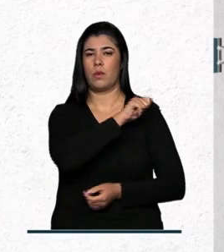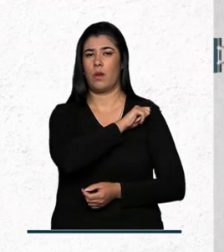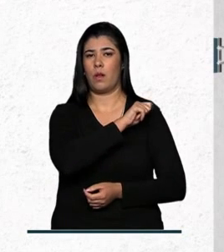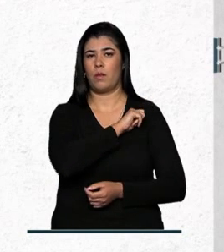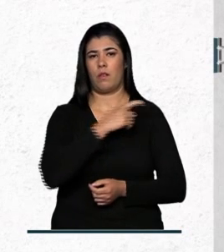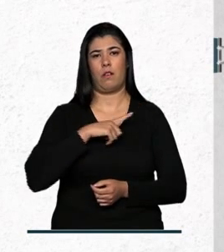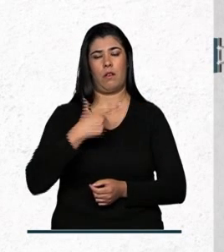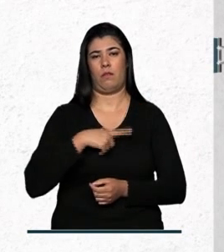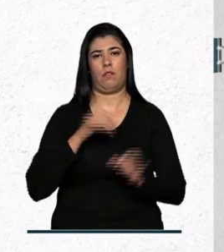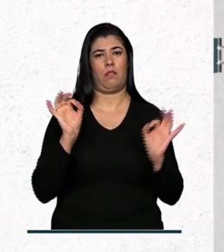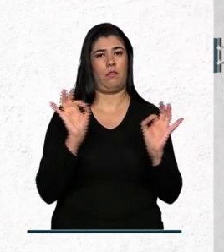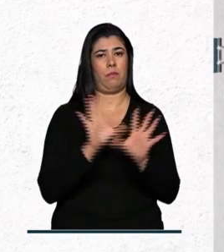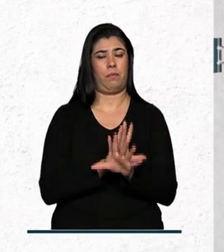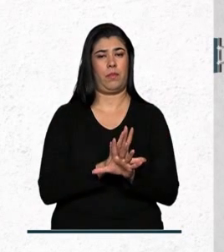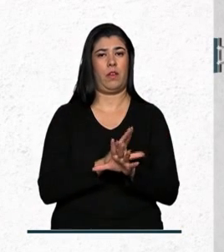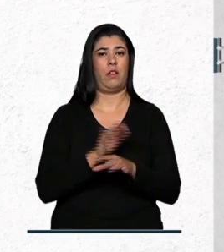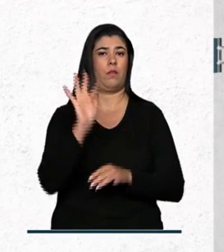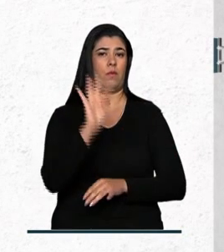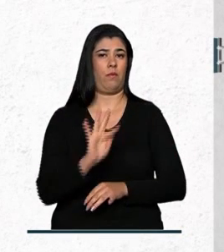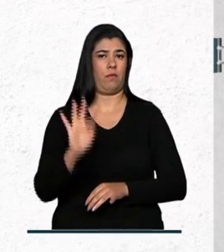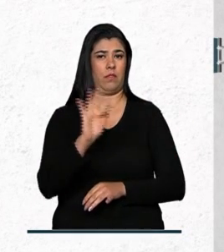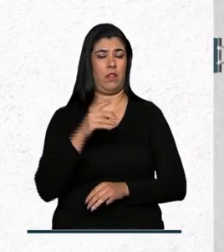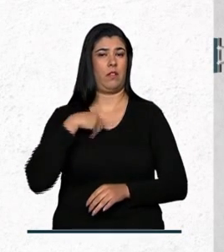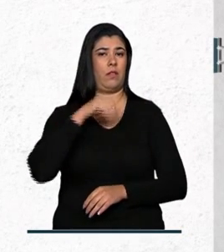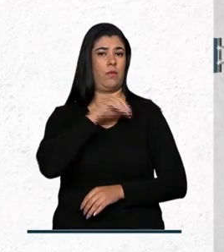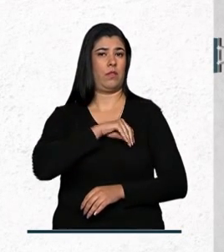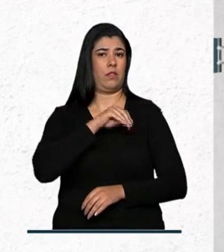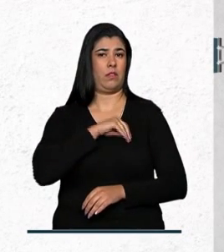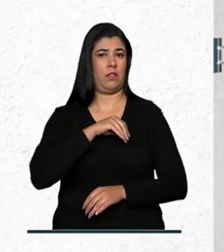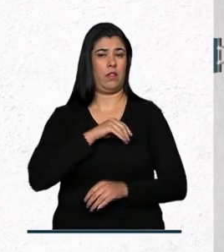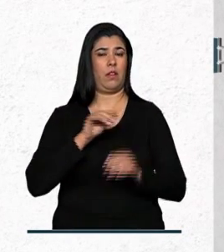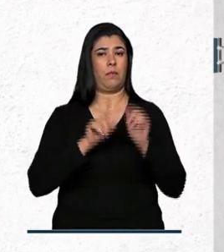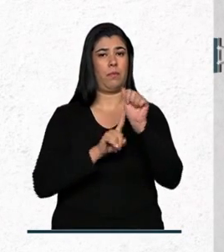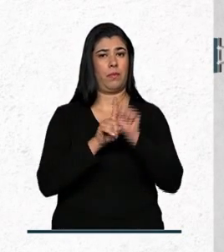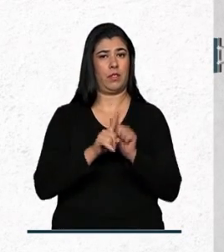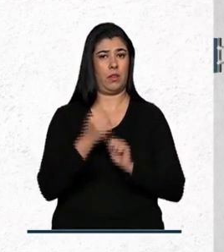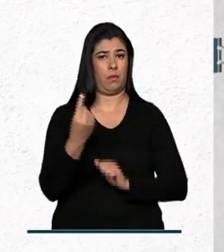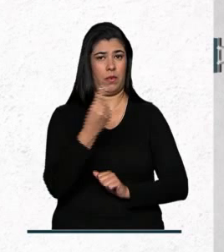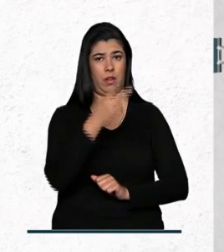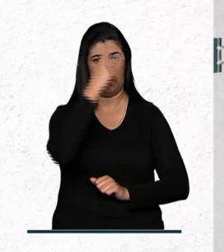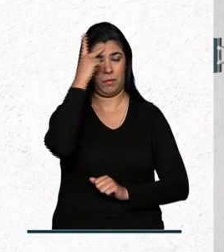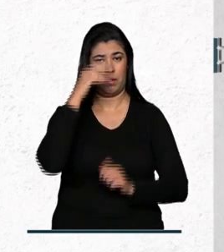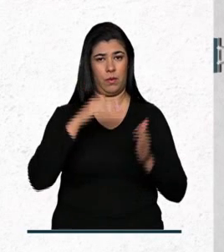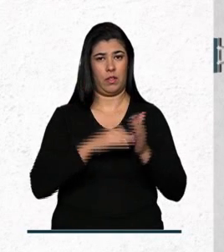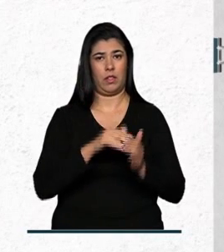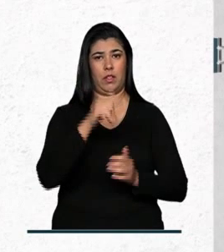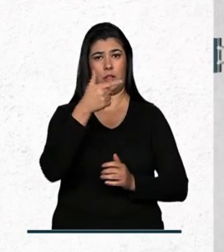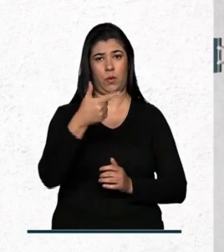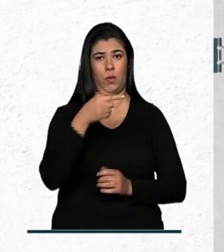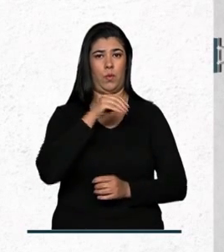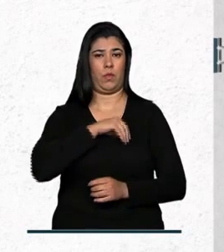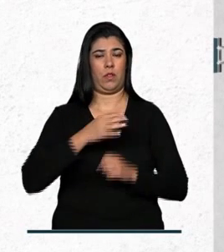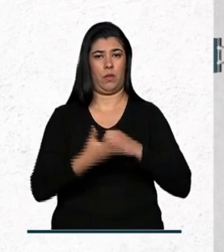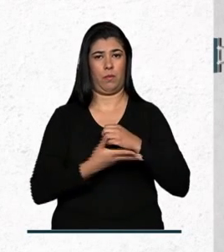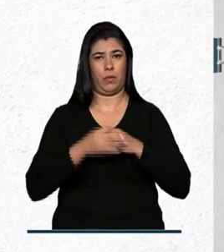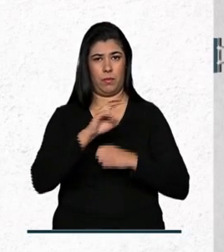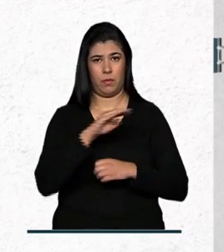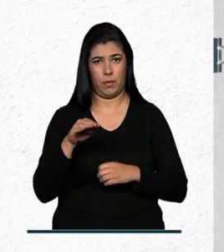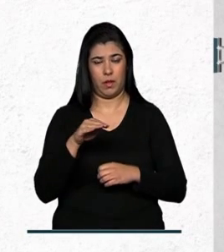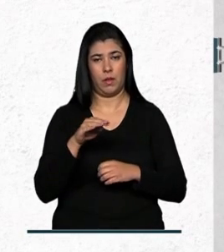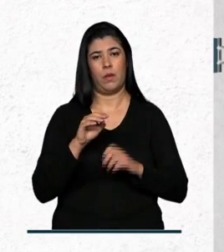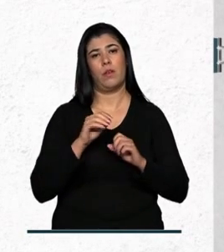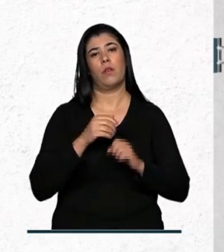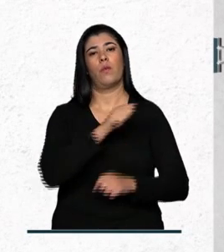que não tenham concluído curso superior com renda familiar mensal bruta por pessoa de até 2,5 salários.